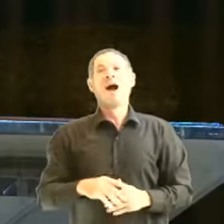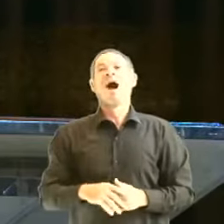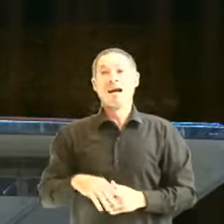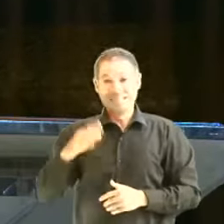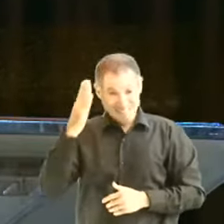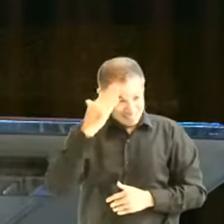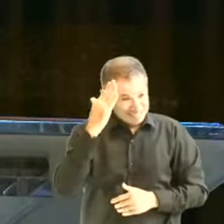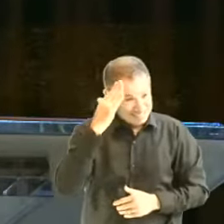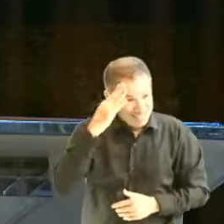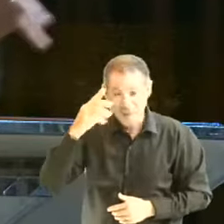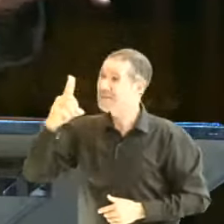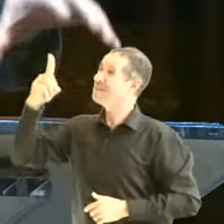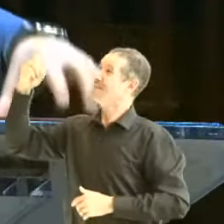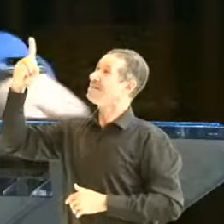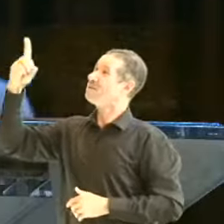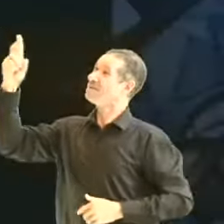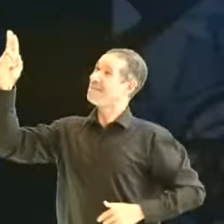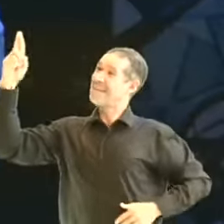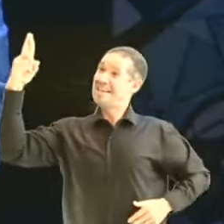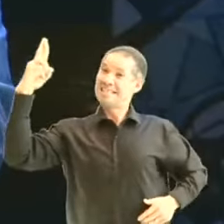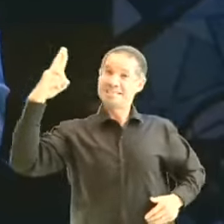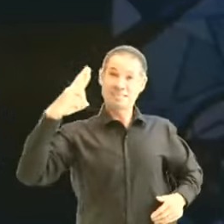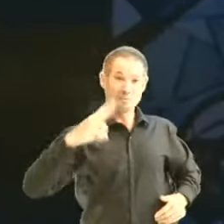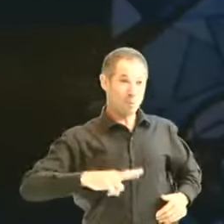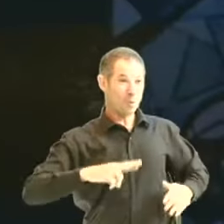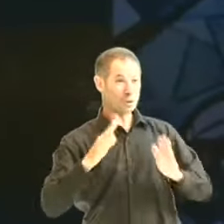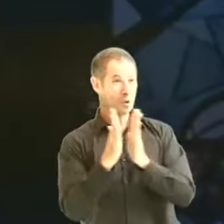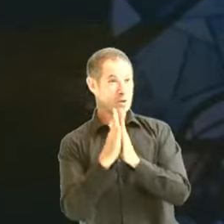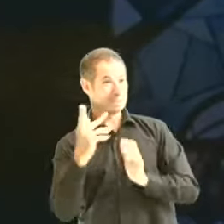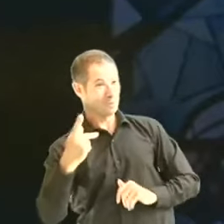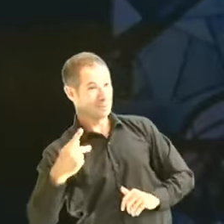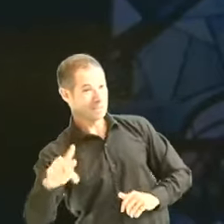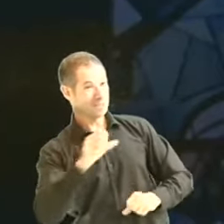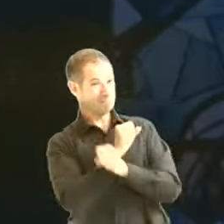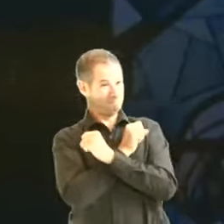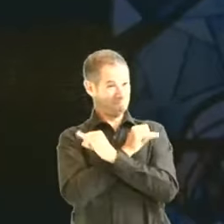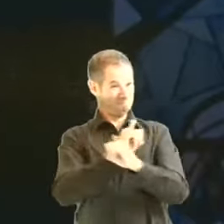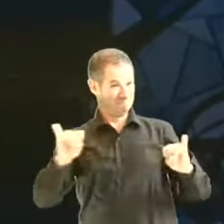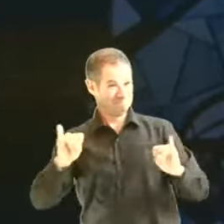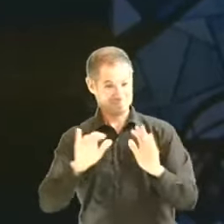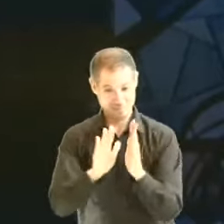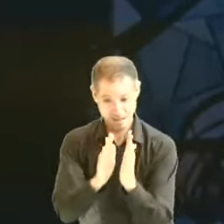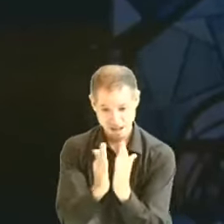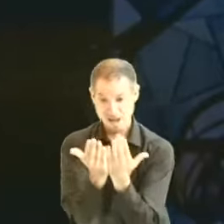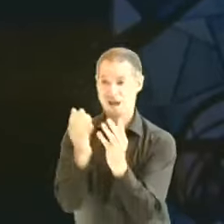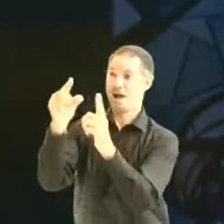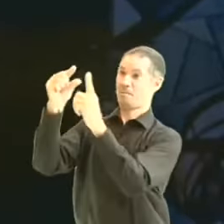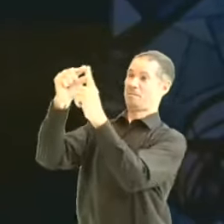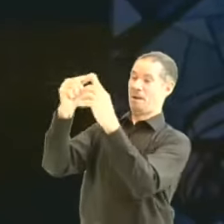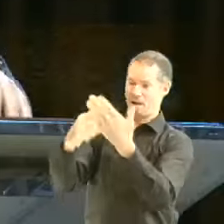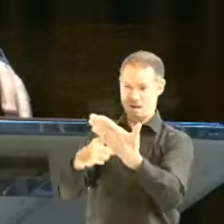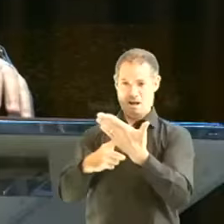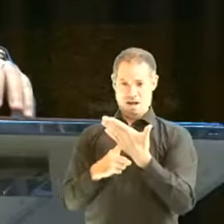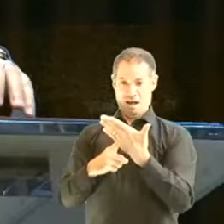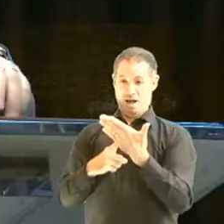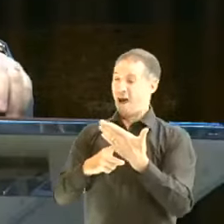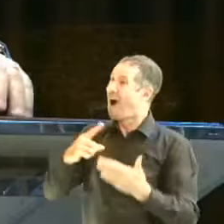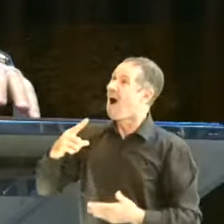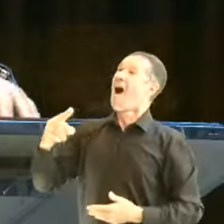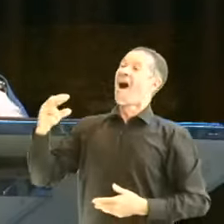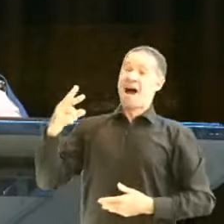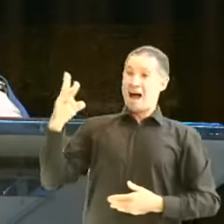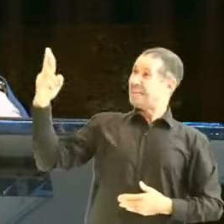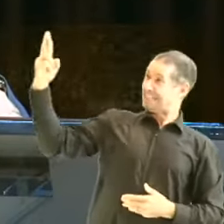E sabe o que é que Deus faz? Responde essa oração. E a Bíblia vai nos contar que, em resposta à oração